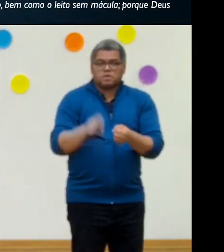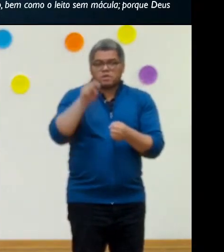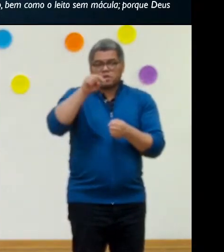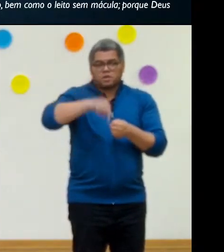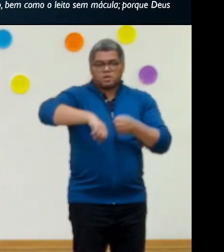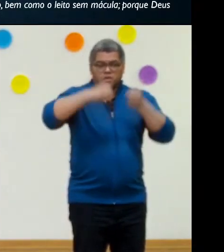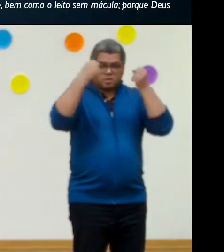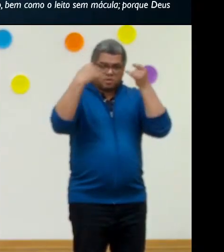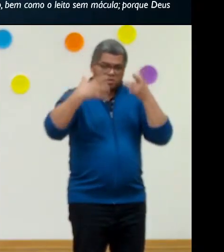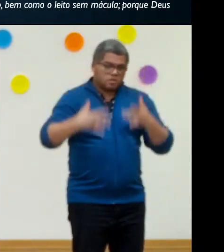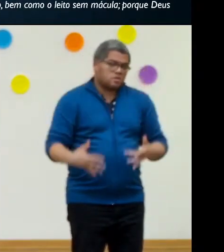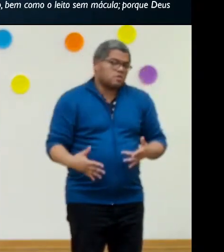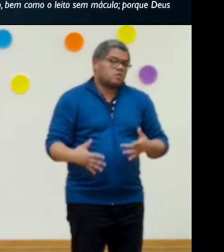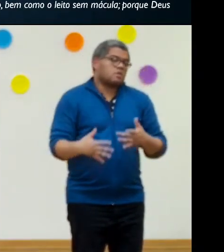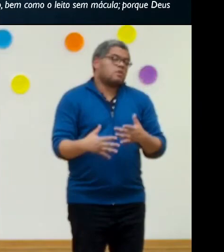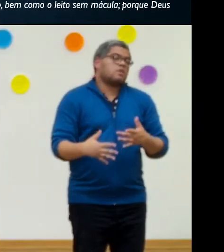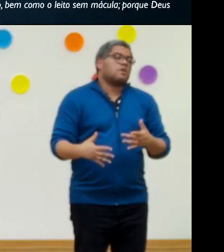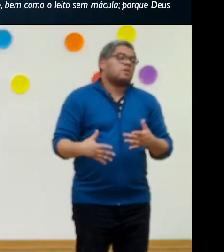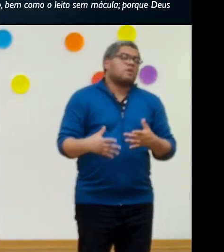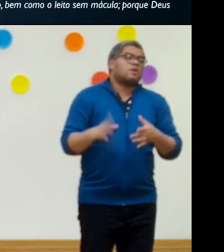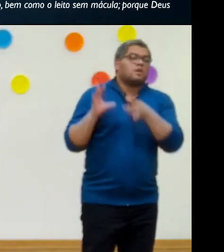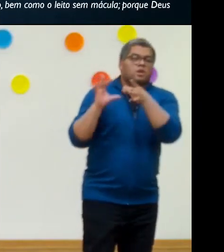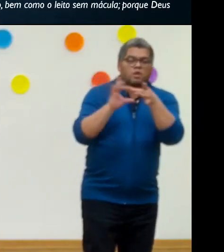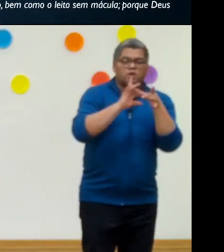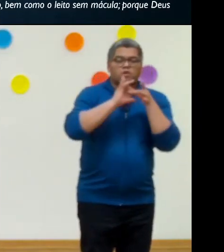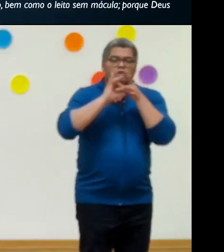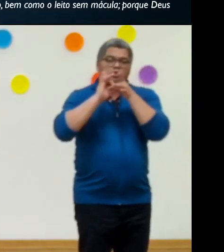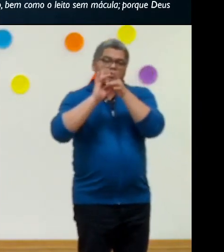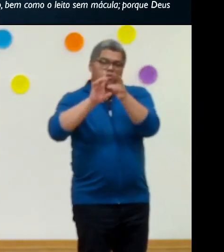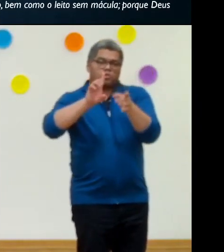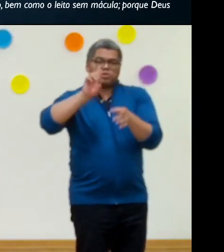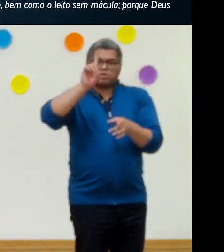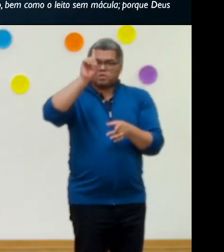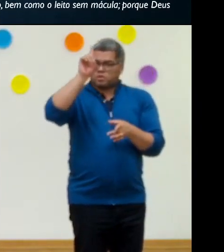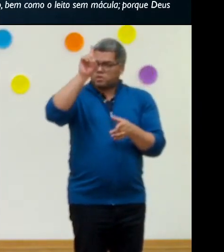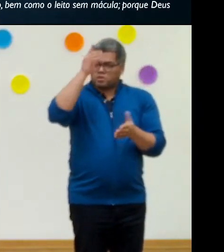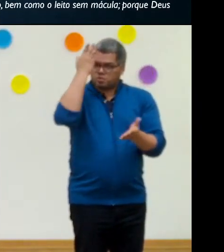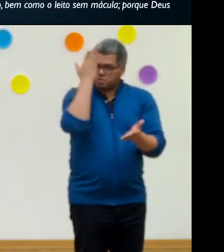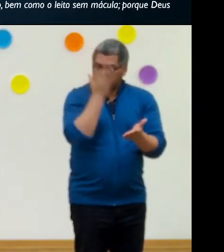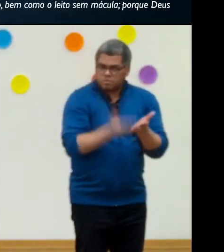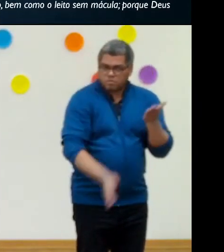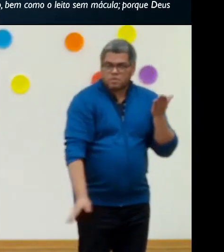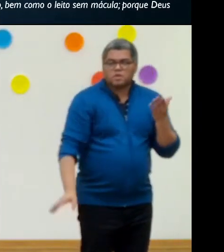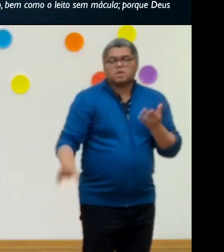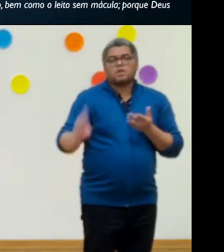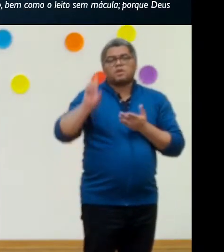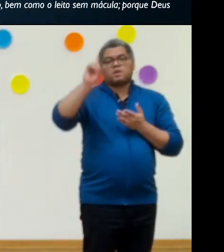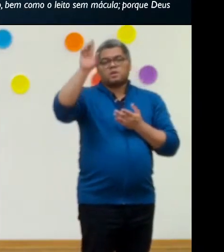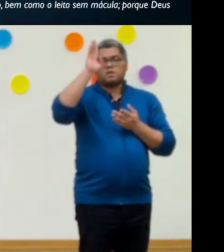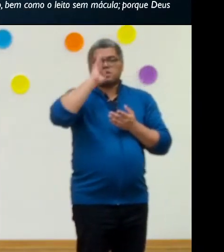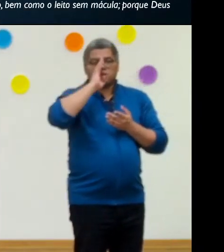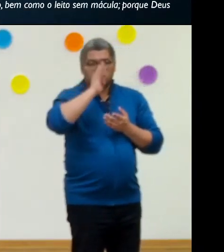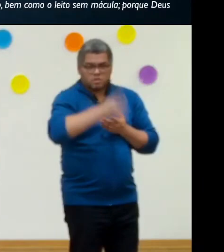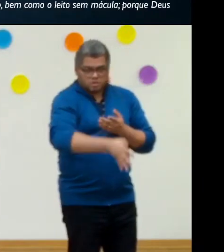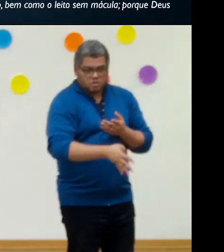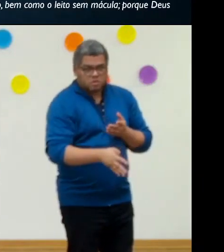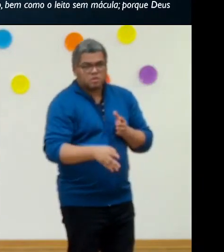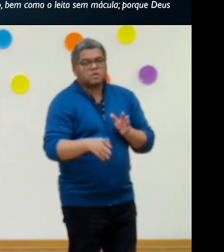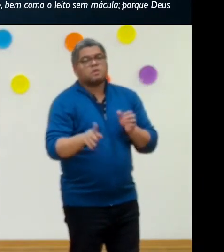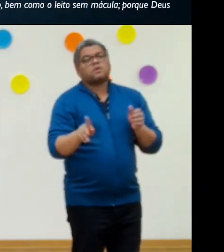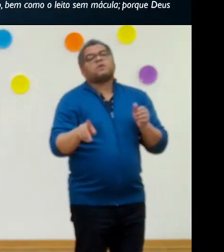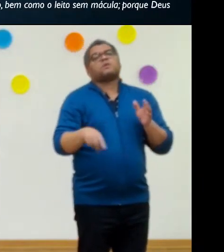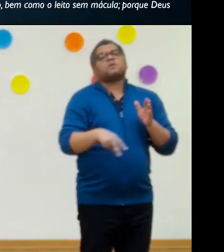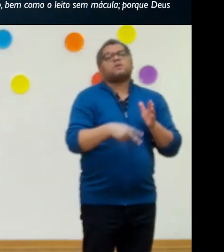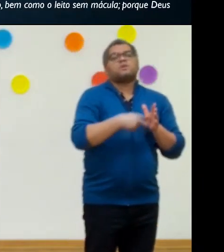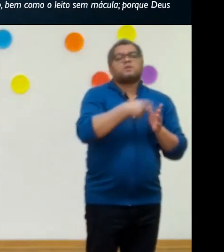da comunhão com Deus, perdem a comunhão com Deus e Deus pune. Olha só, 2 de Pedro, tendo os olhos cheios de